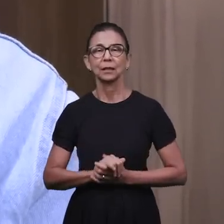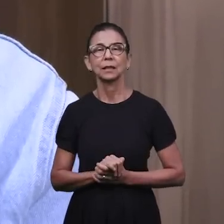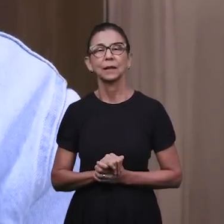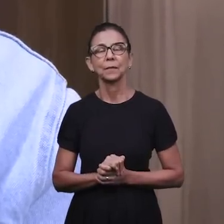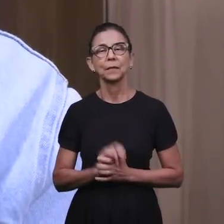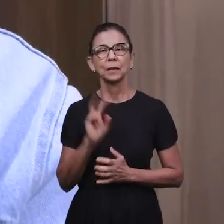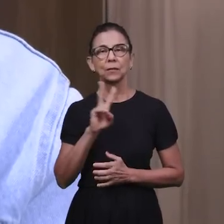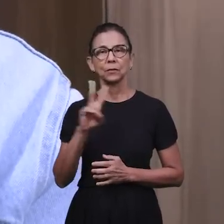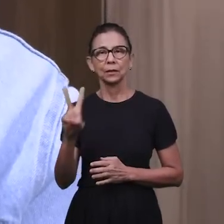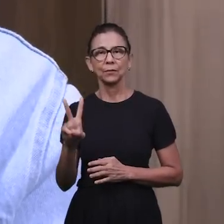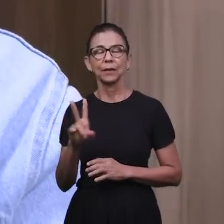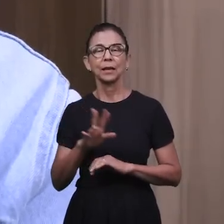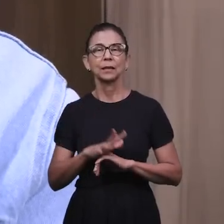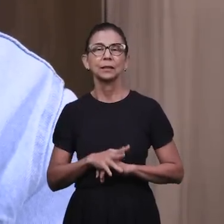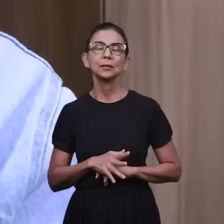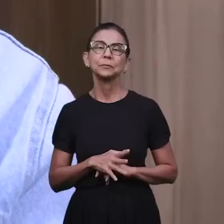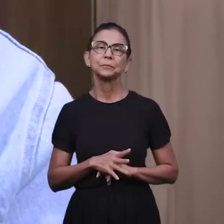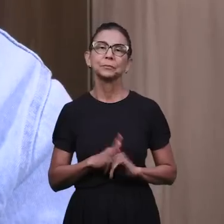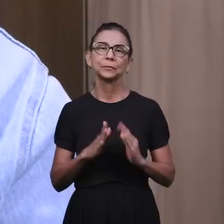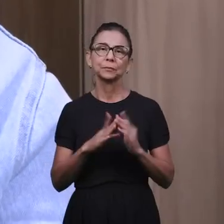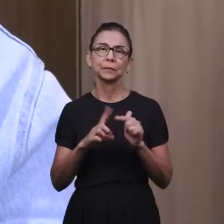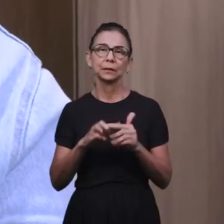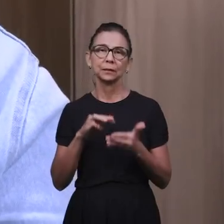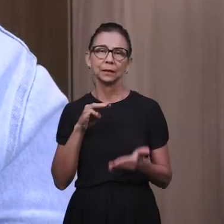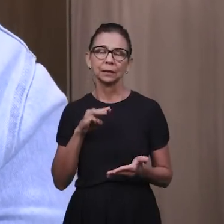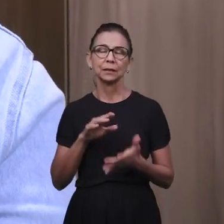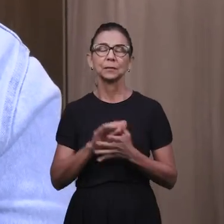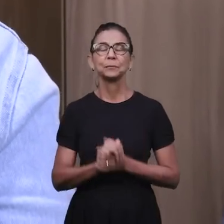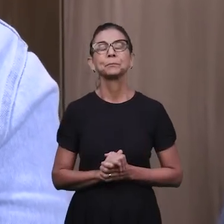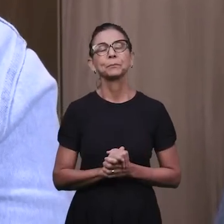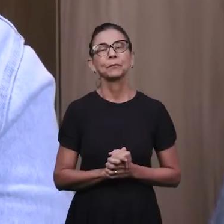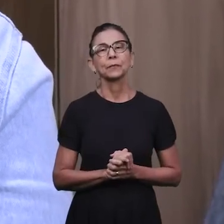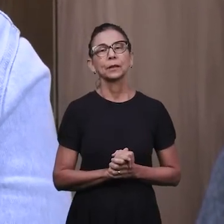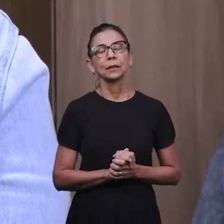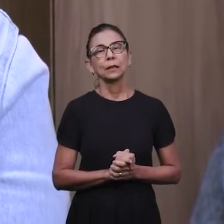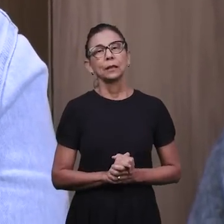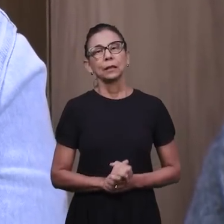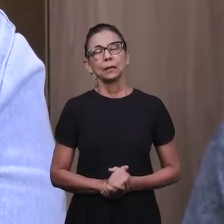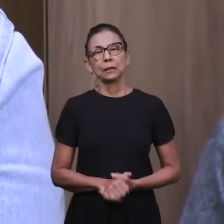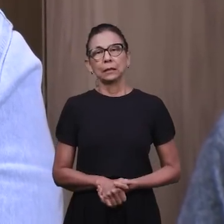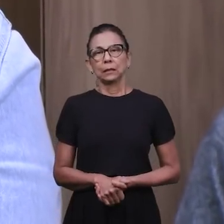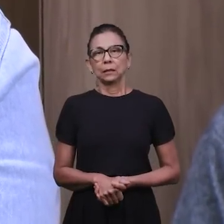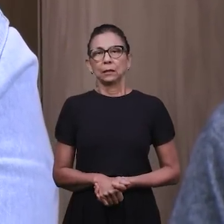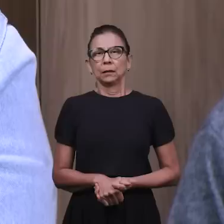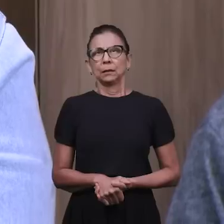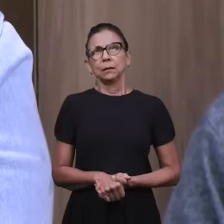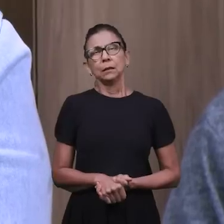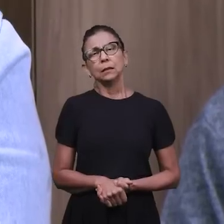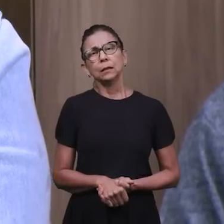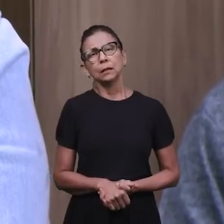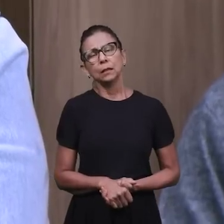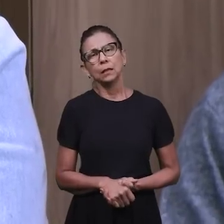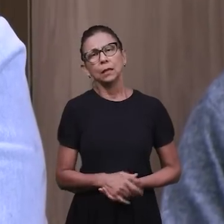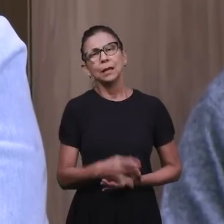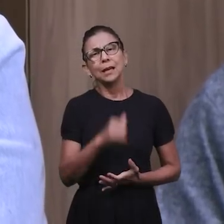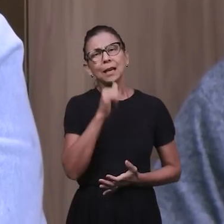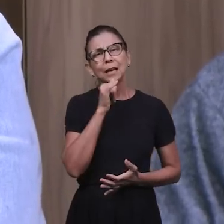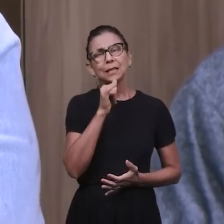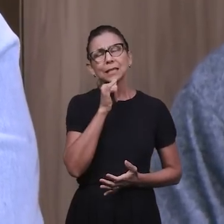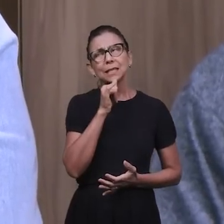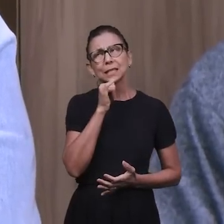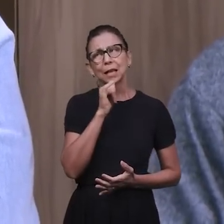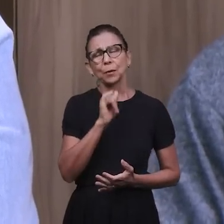Geraldo. E a minha pergunta para o pastor Ailton é apenas pela consulta à palavra que conseguimos discernir